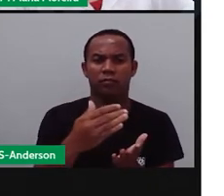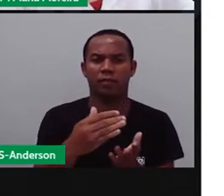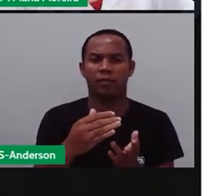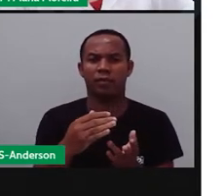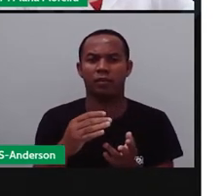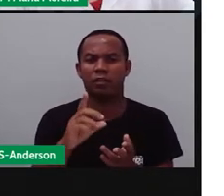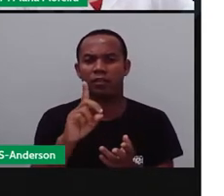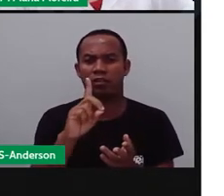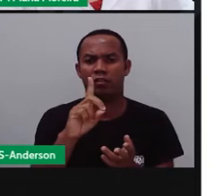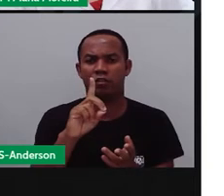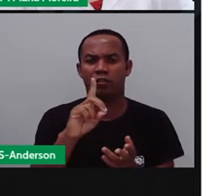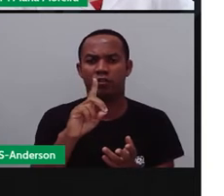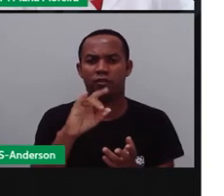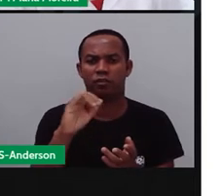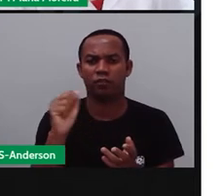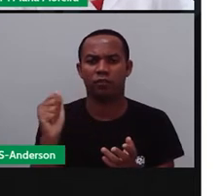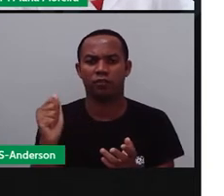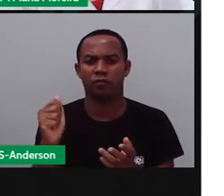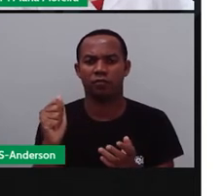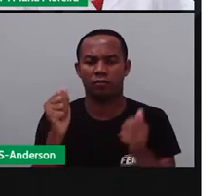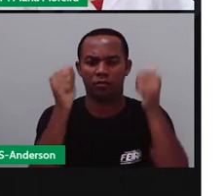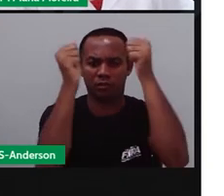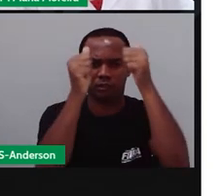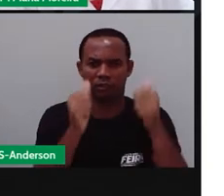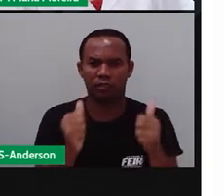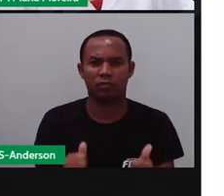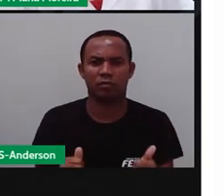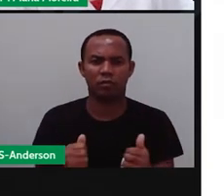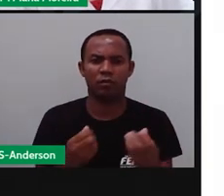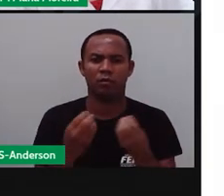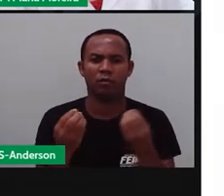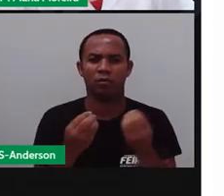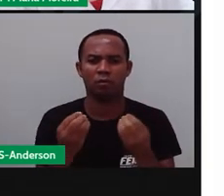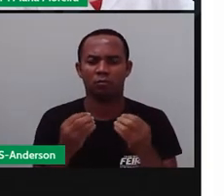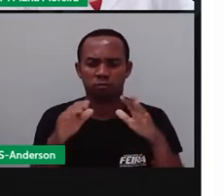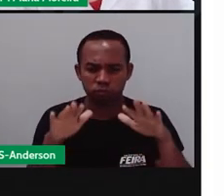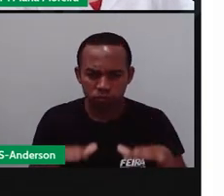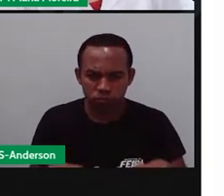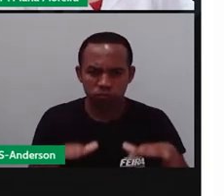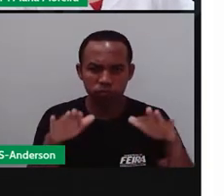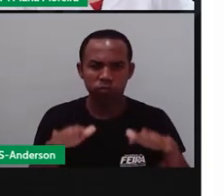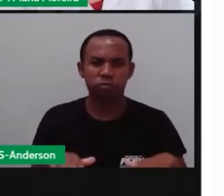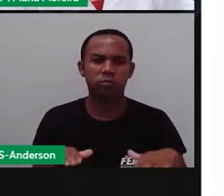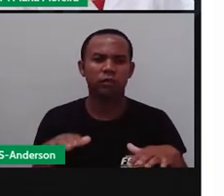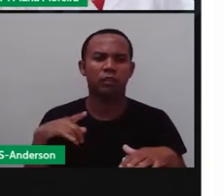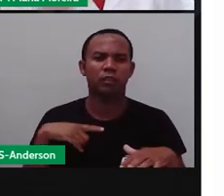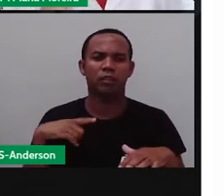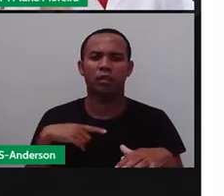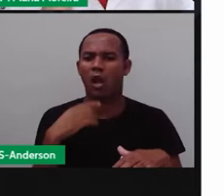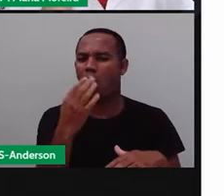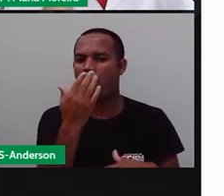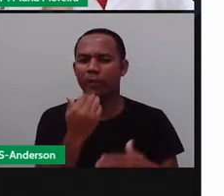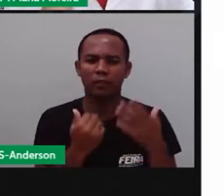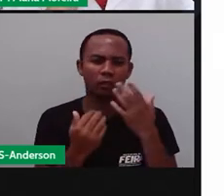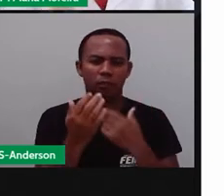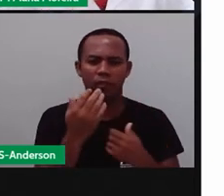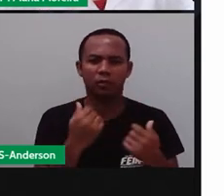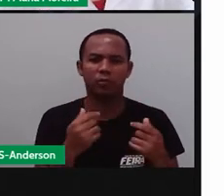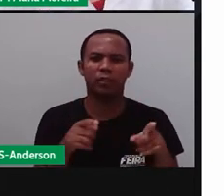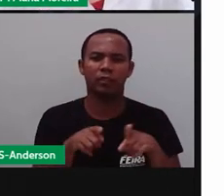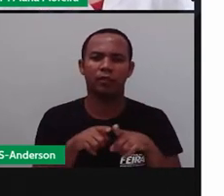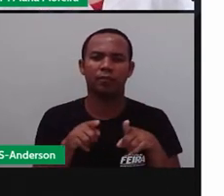ao Divino Espírito Santo, reverenciado como elemento sagrado que traz fartura às colheitas e garante proteção